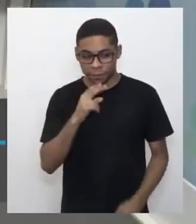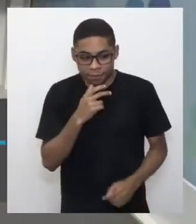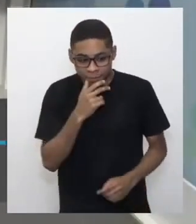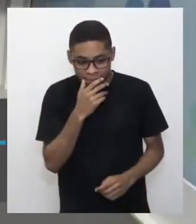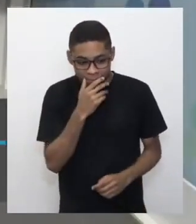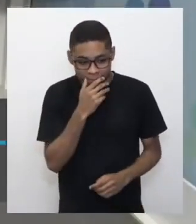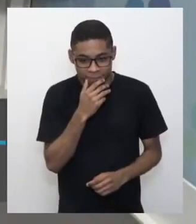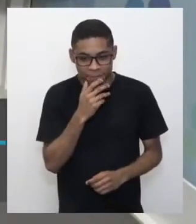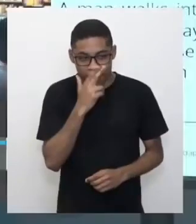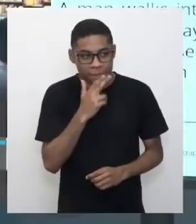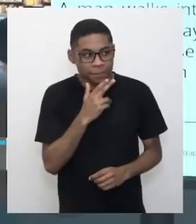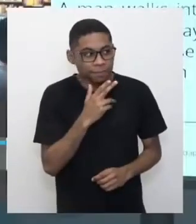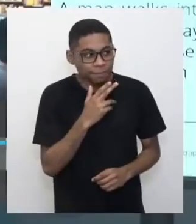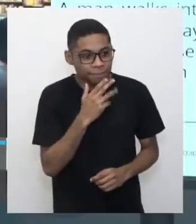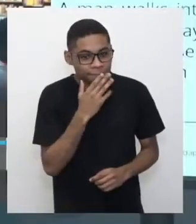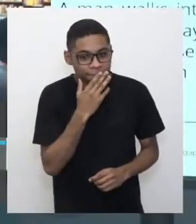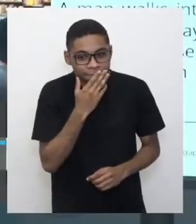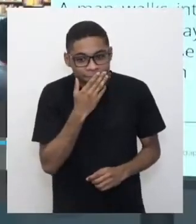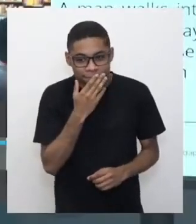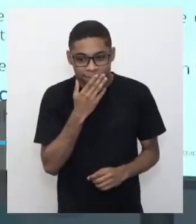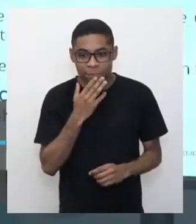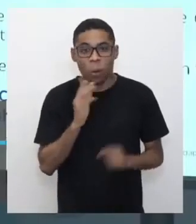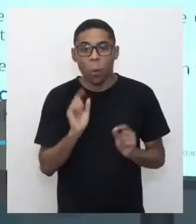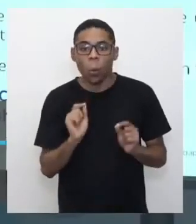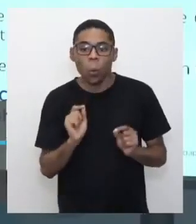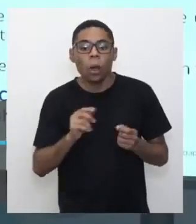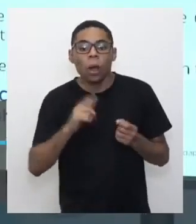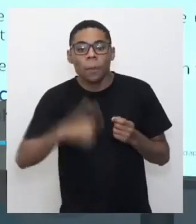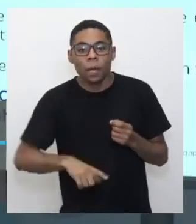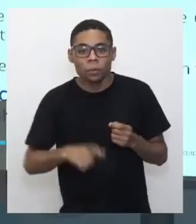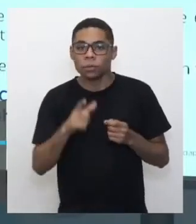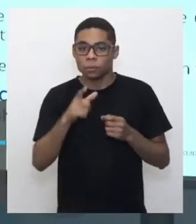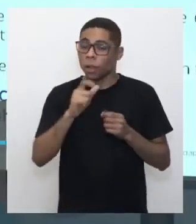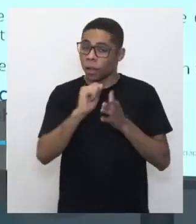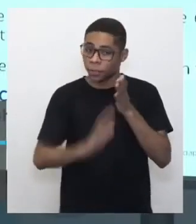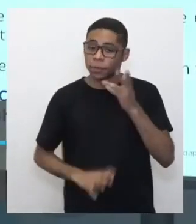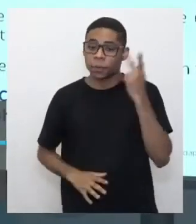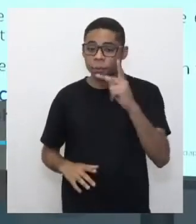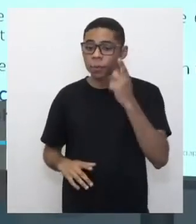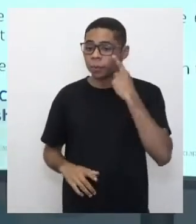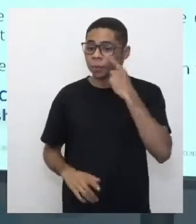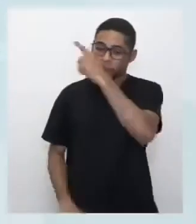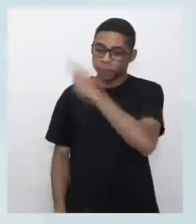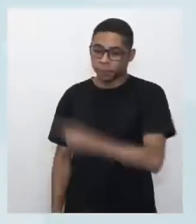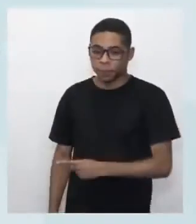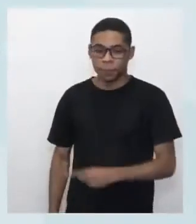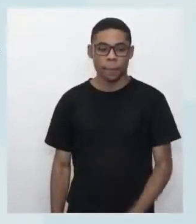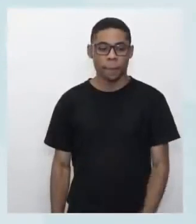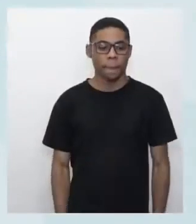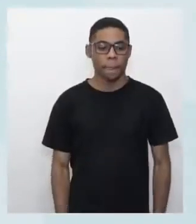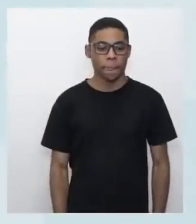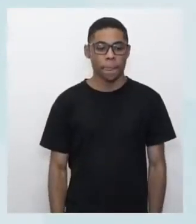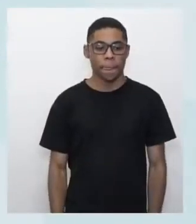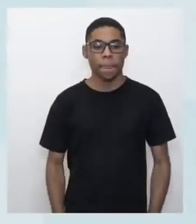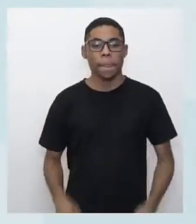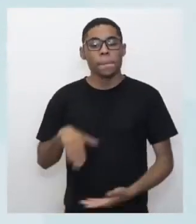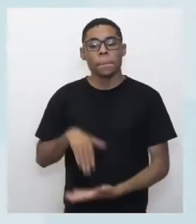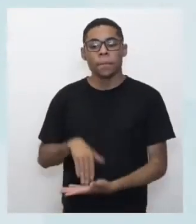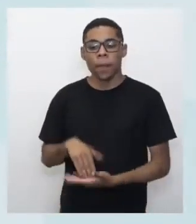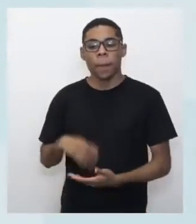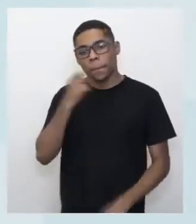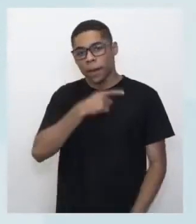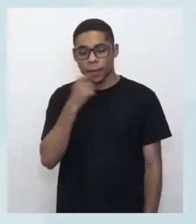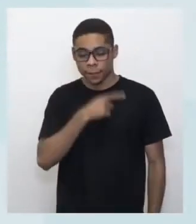Então, o seu trabalho agora é fazer o que está aí na tela para vocês. escrever o finalzinho desta piada.